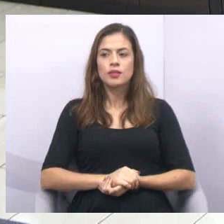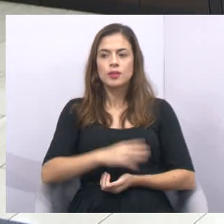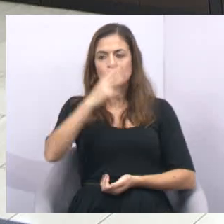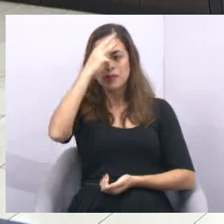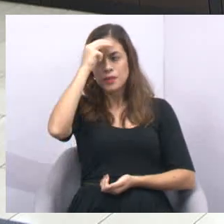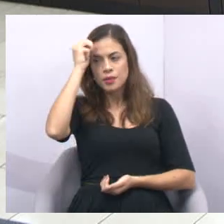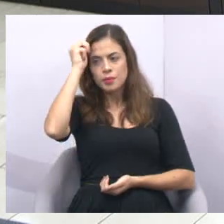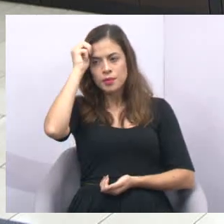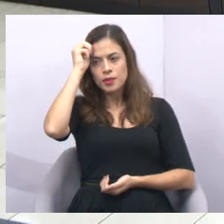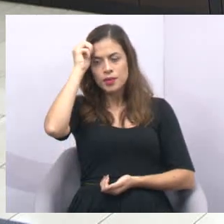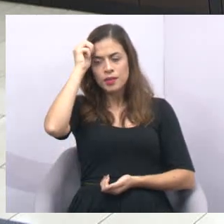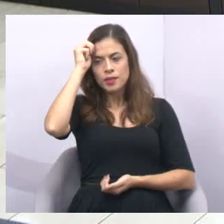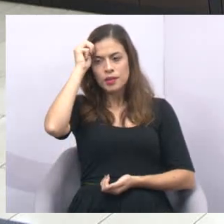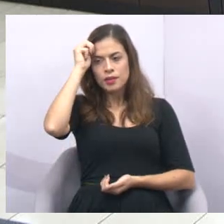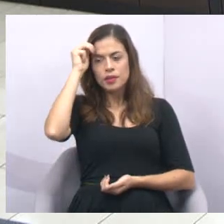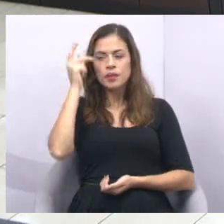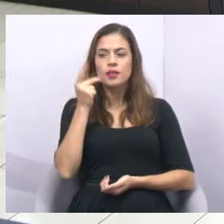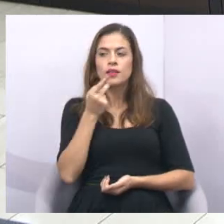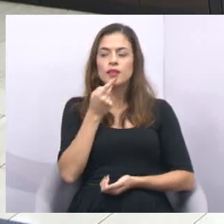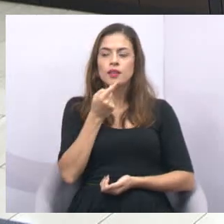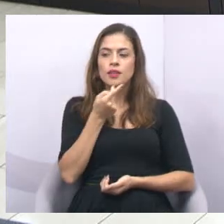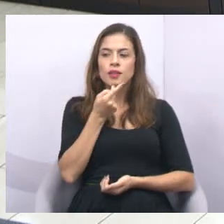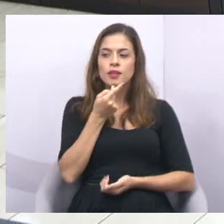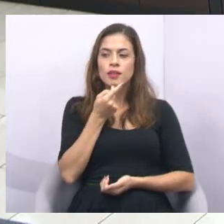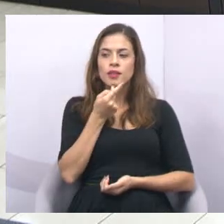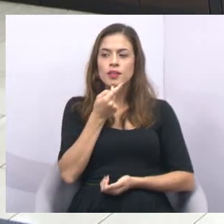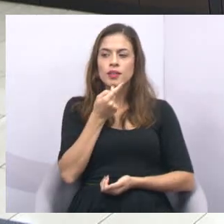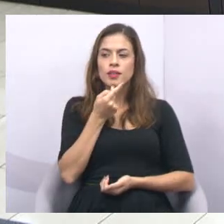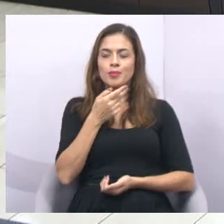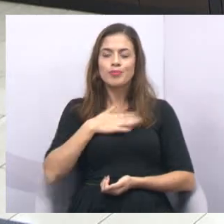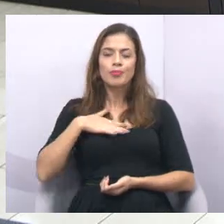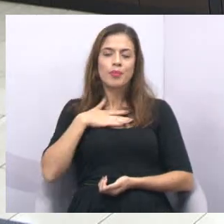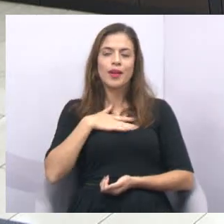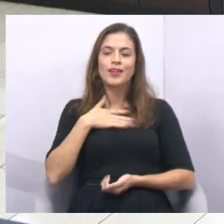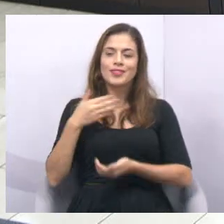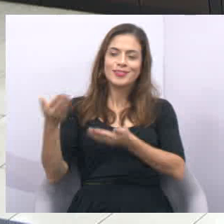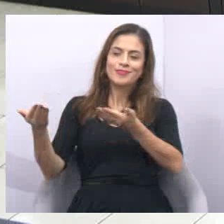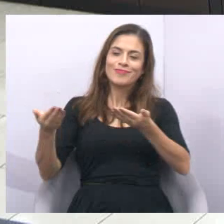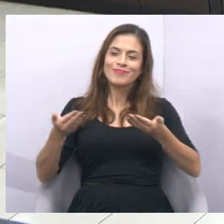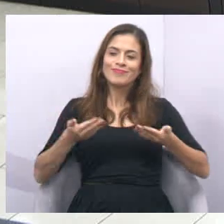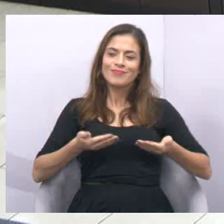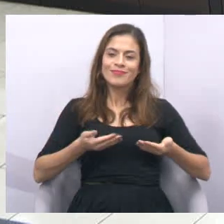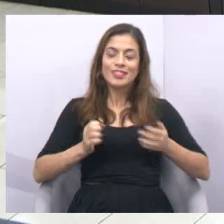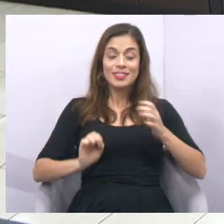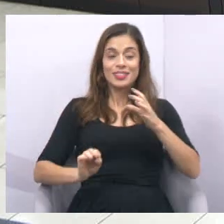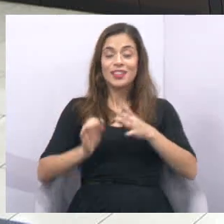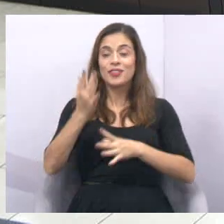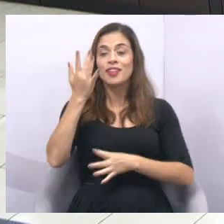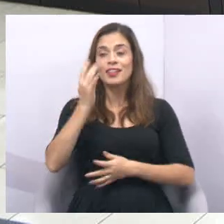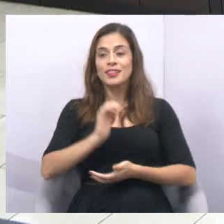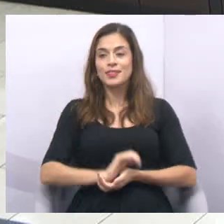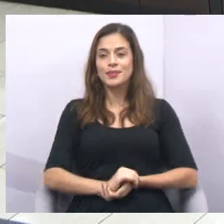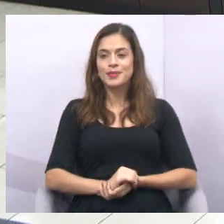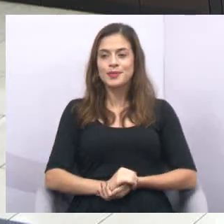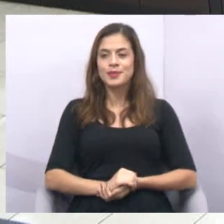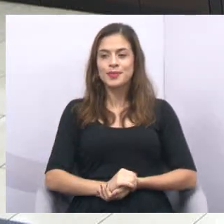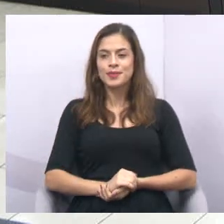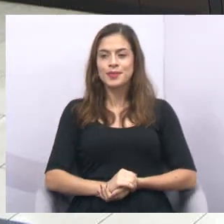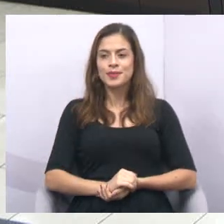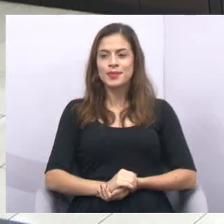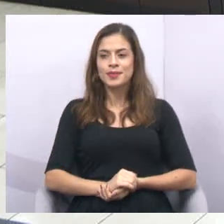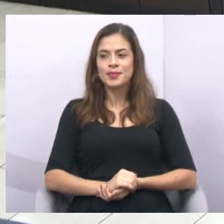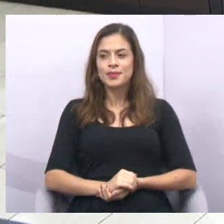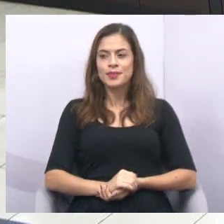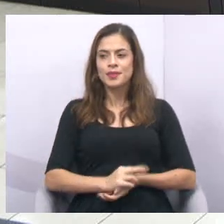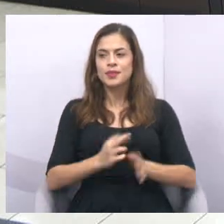Maria Amélia, Hernani. Um prazer tê-los aqui nesse evento. Em